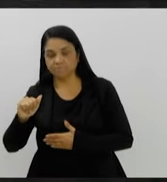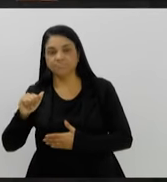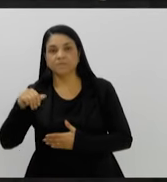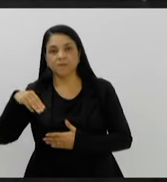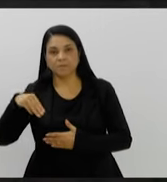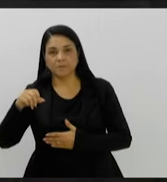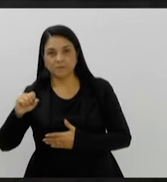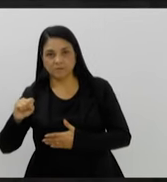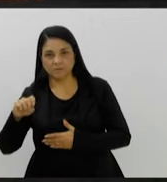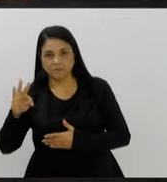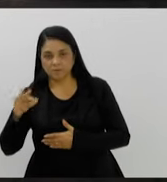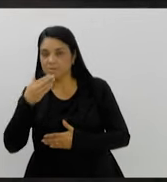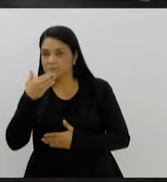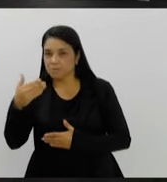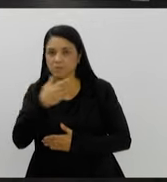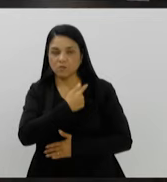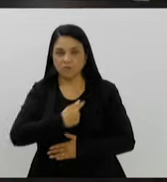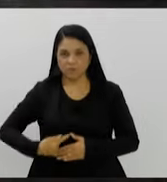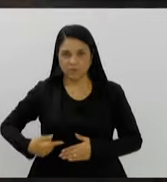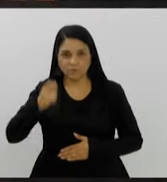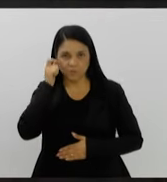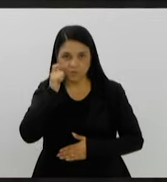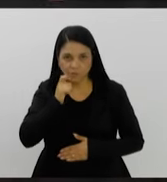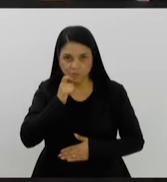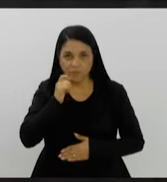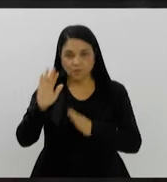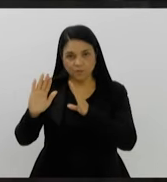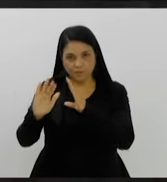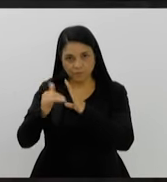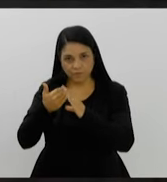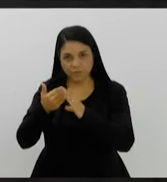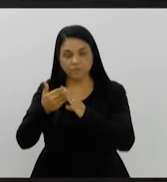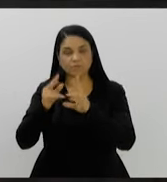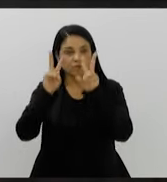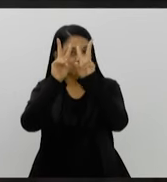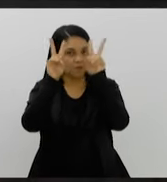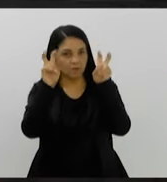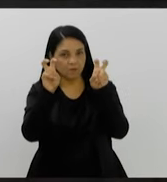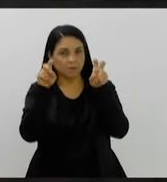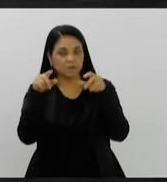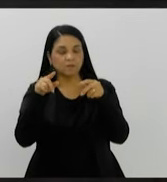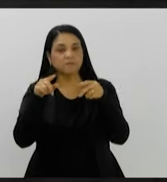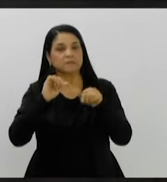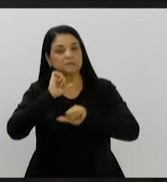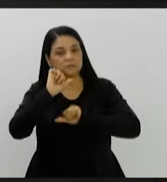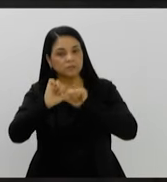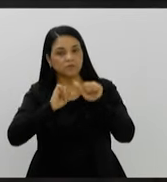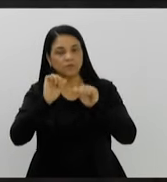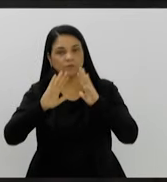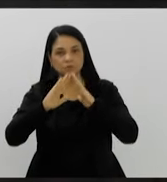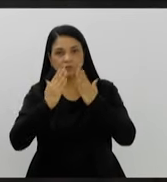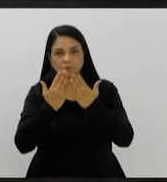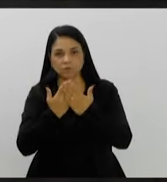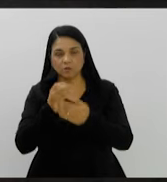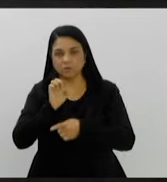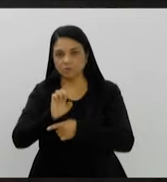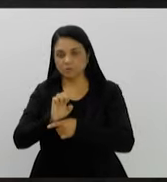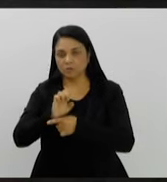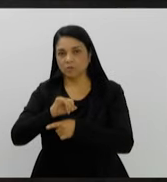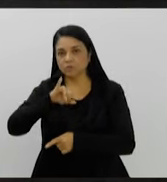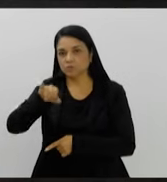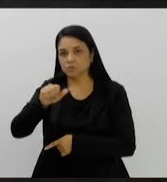Excelentíssimo Senhor governador do Estado do Rio de Janeiro o envio de mensagem dispondo sobre a transformação do Colégio Estadual Joaquim Gomes